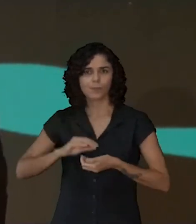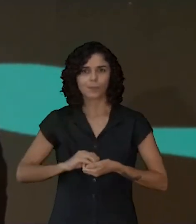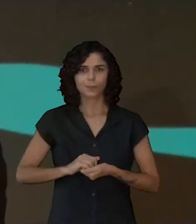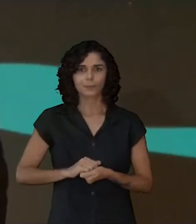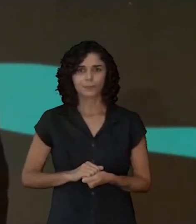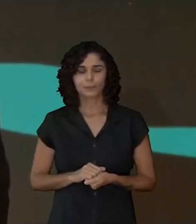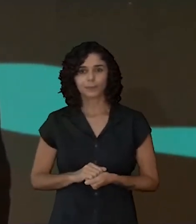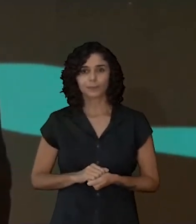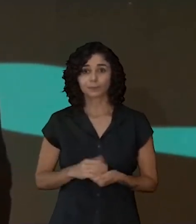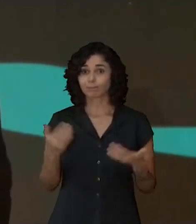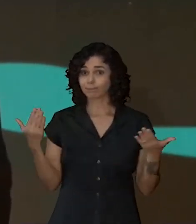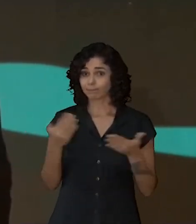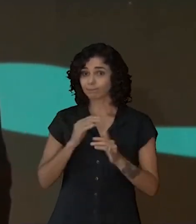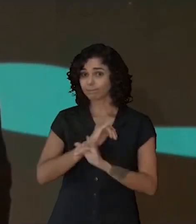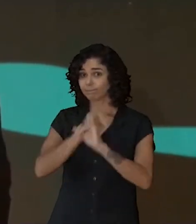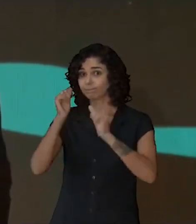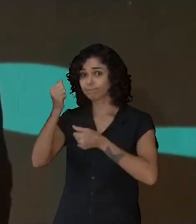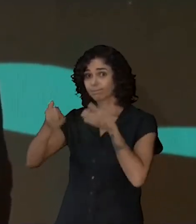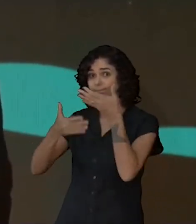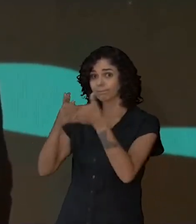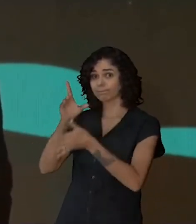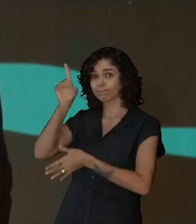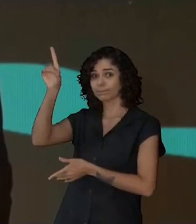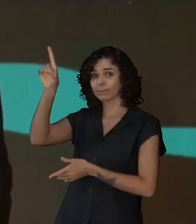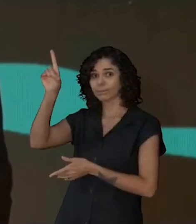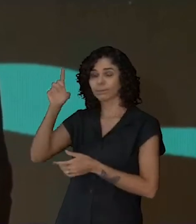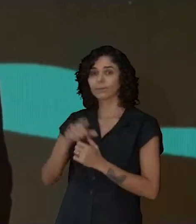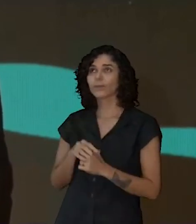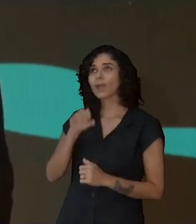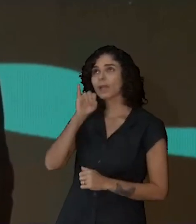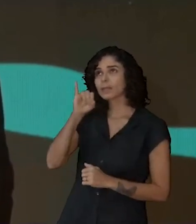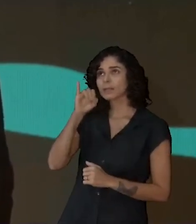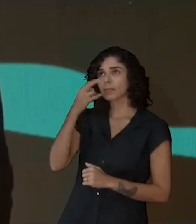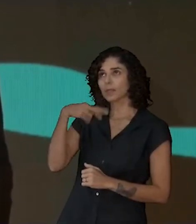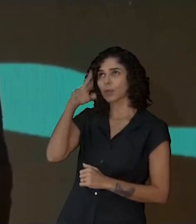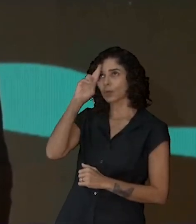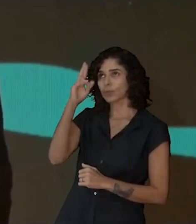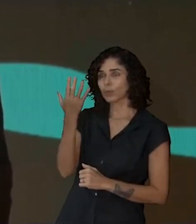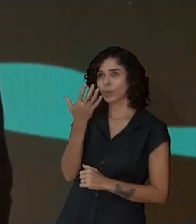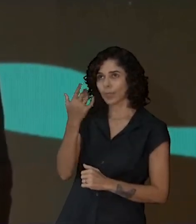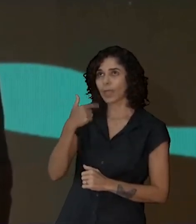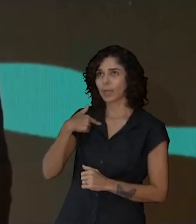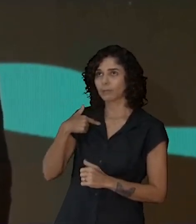E agora diga para Ele assim: se o Senhor quer que eu faça,